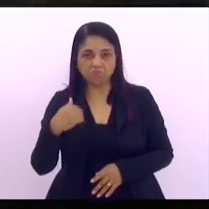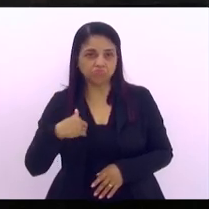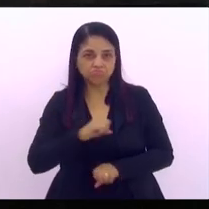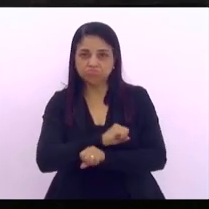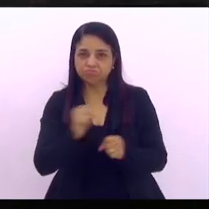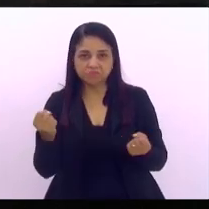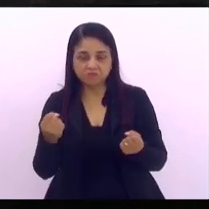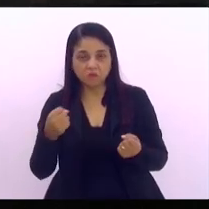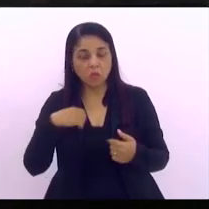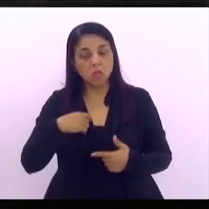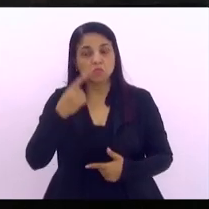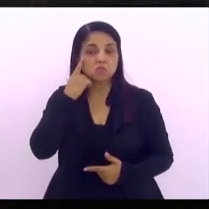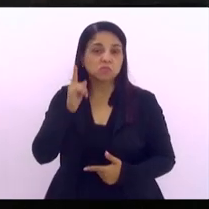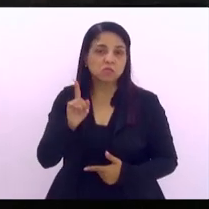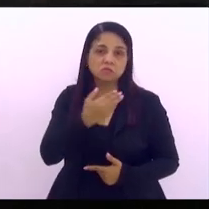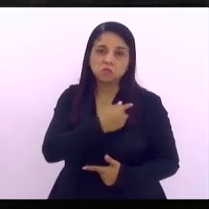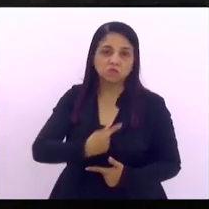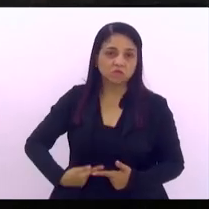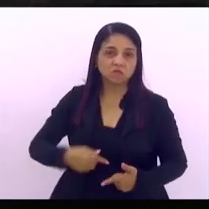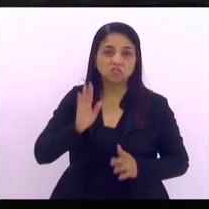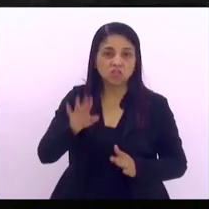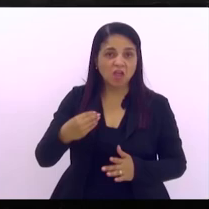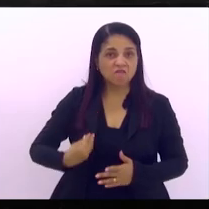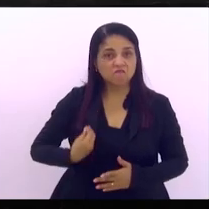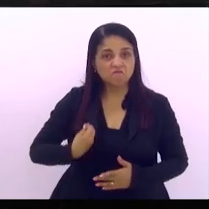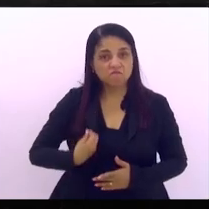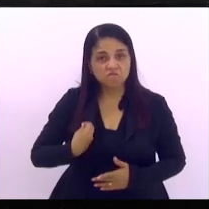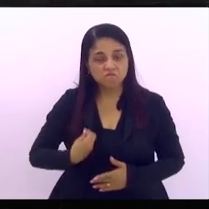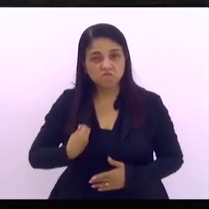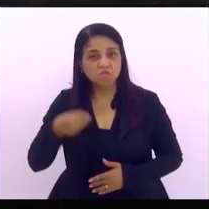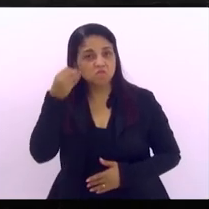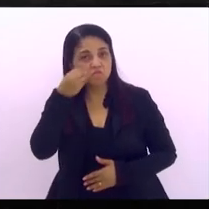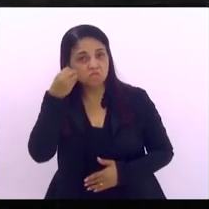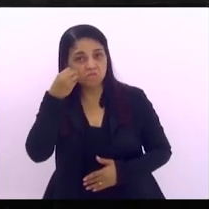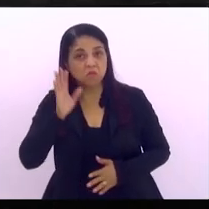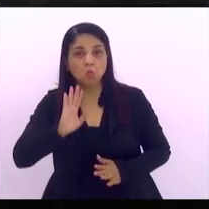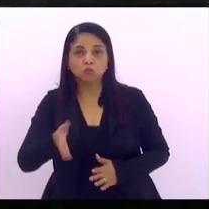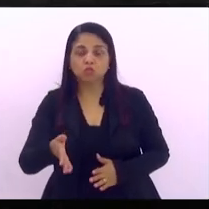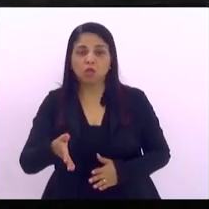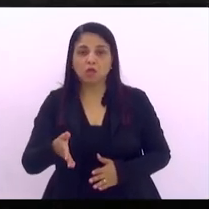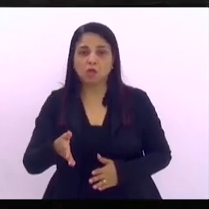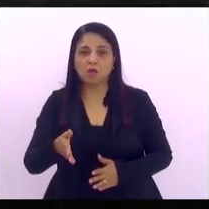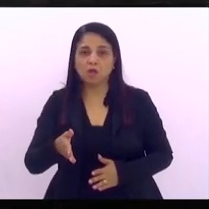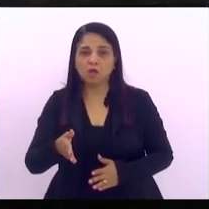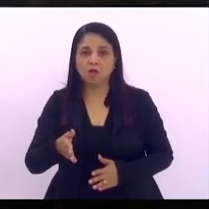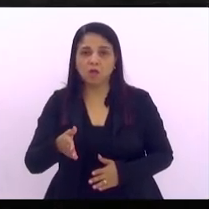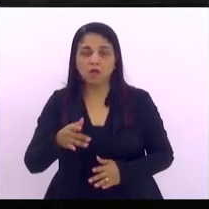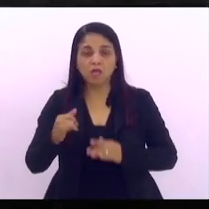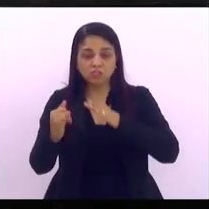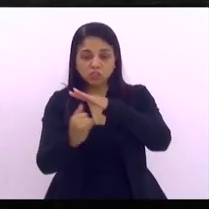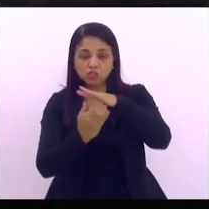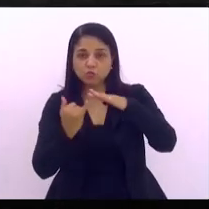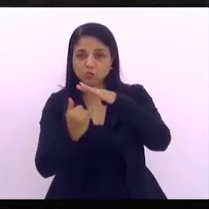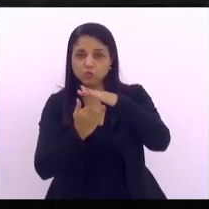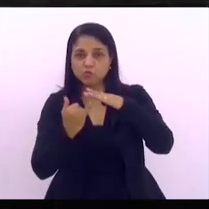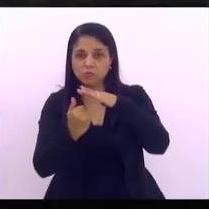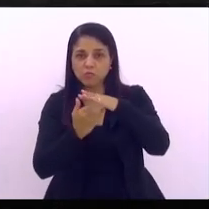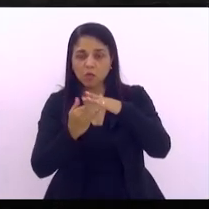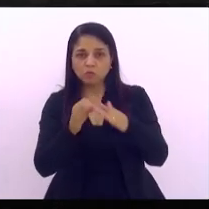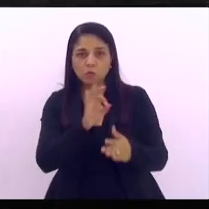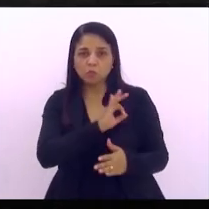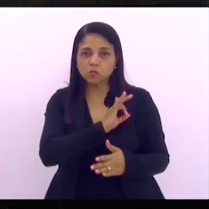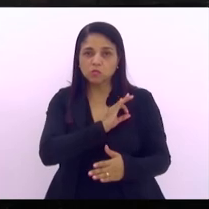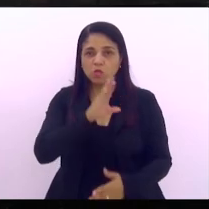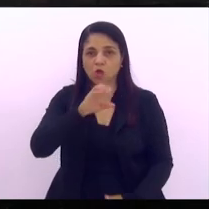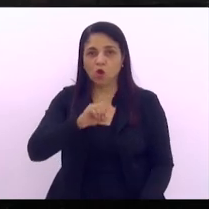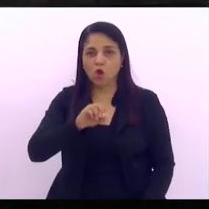já conviveu, já vivenciou, ou já foi numa instituição de elite, no CORE,